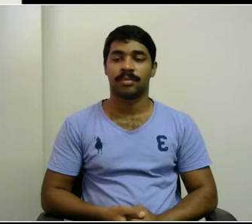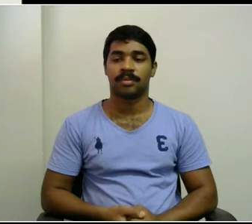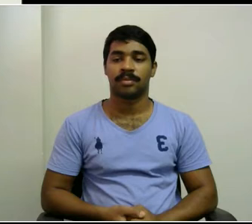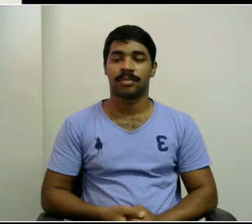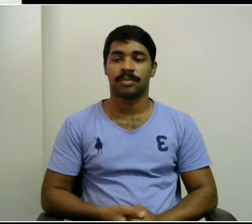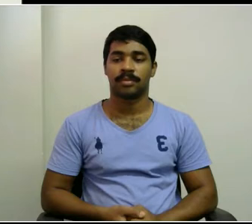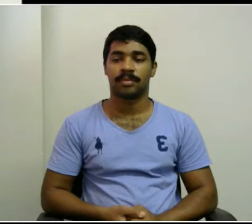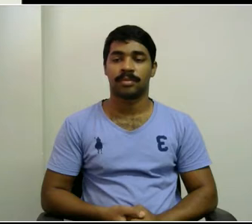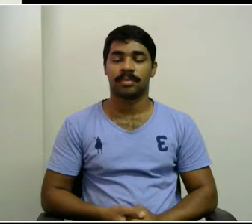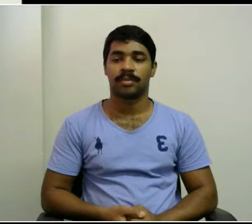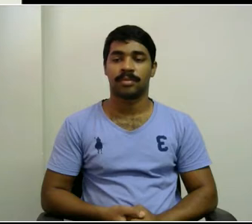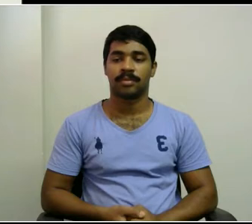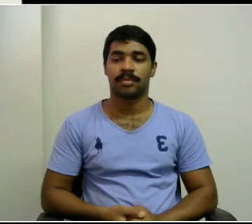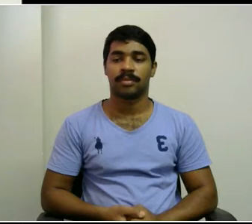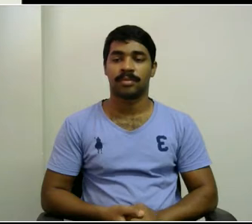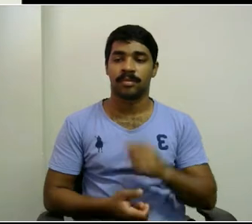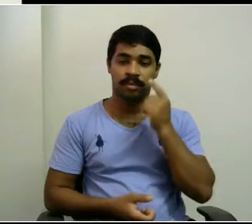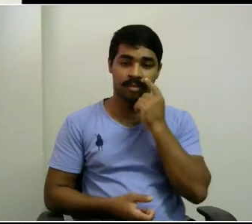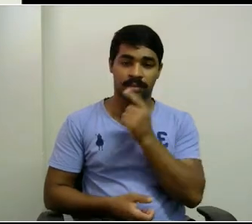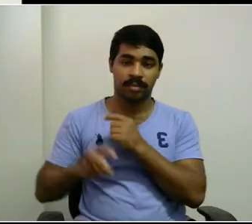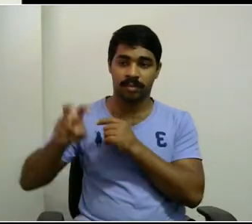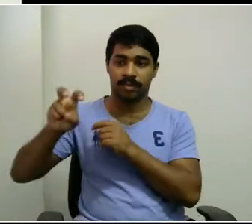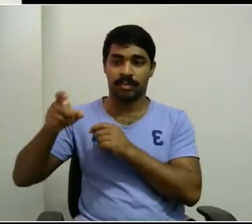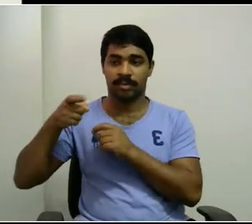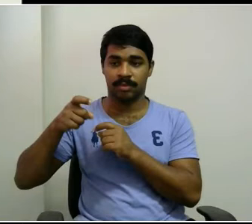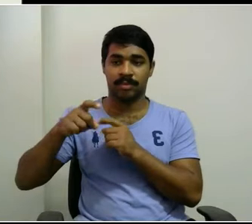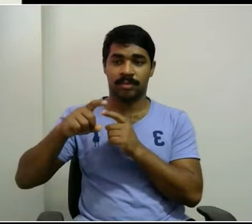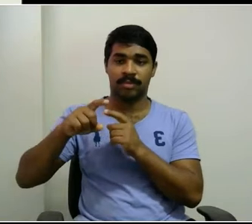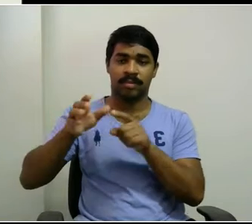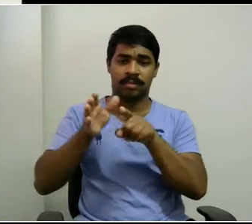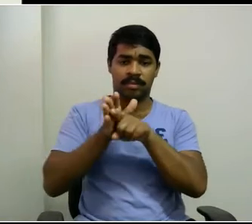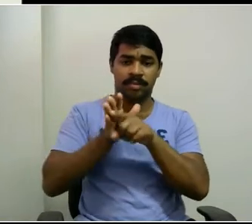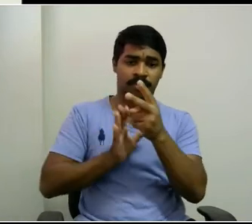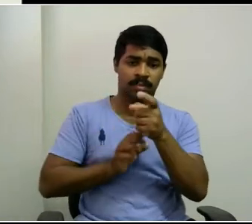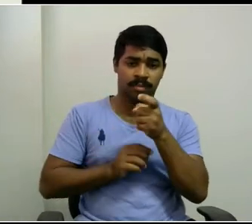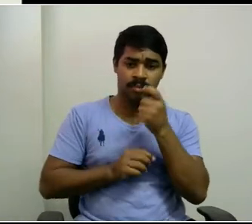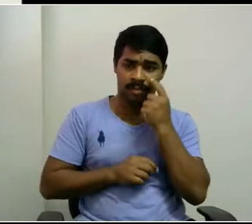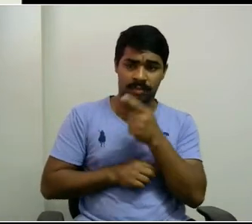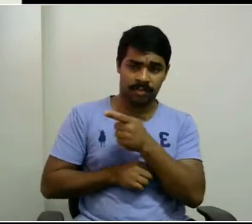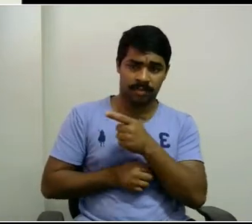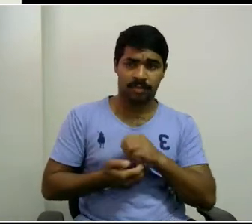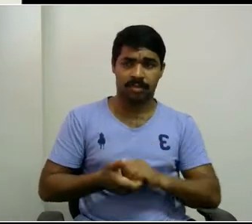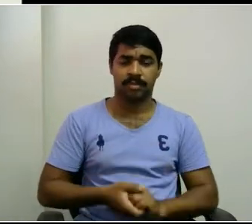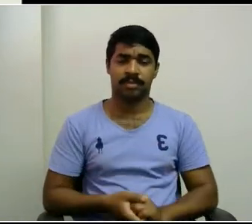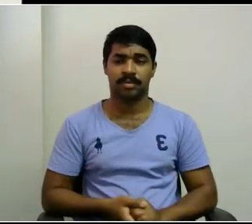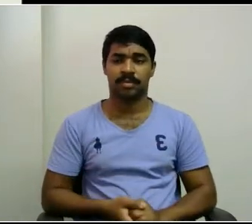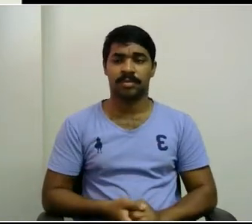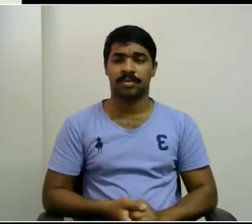negativo. 5x menos 2x, 3x. É menor ou igual, 3 menos 1 é